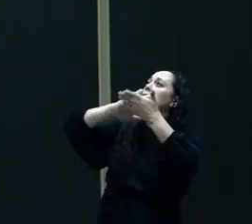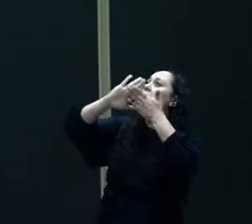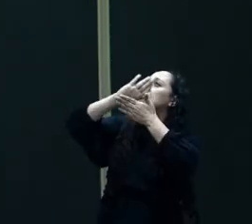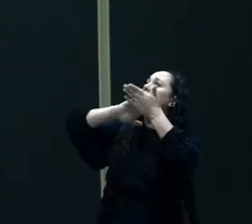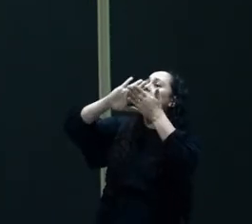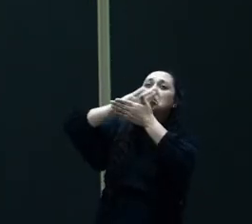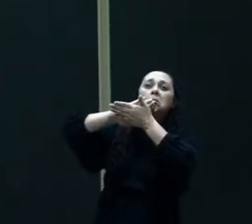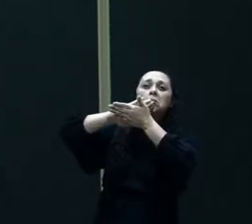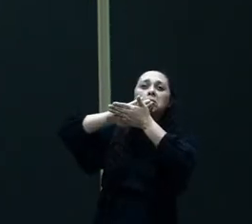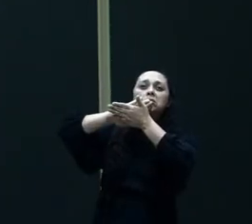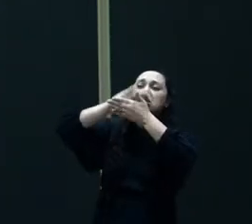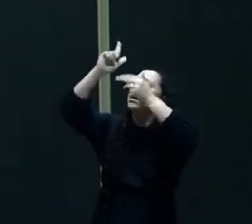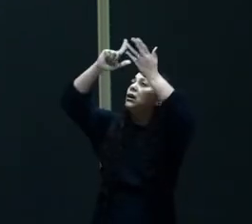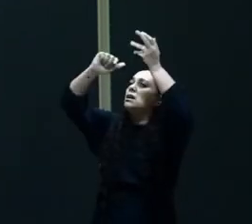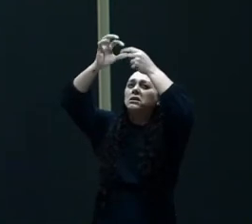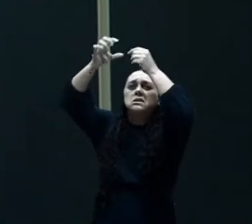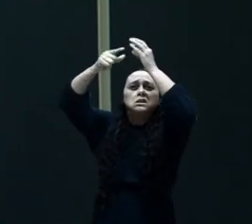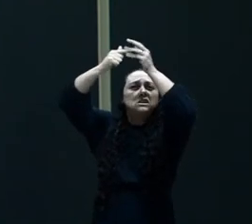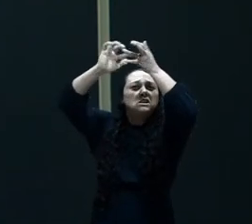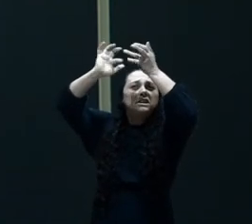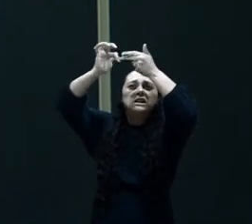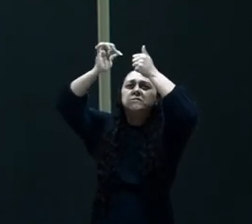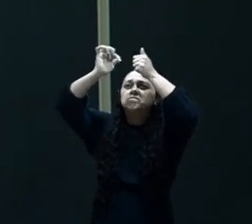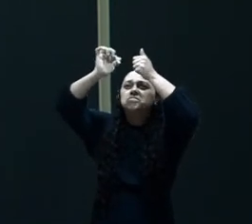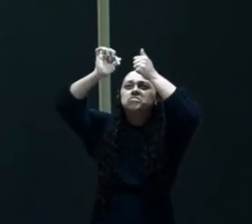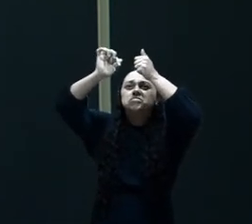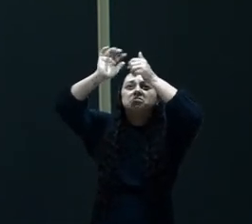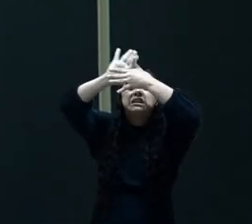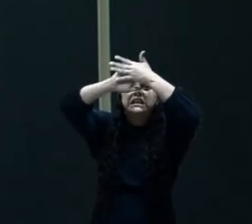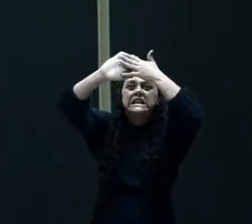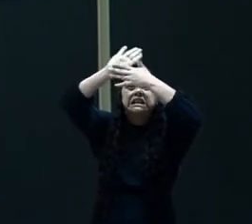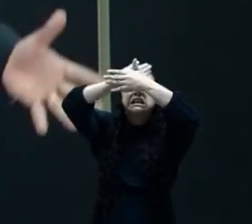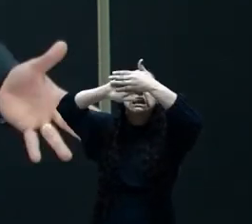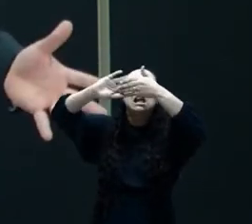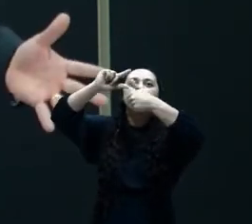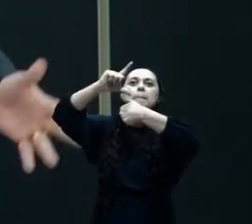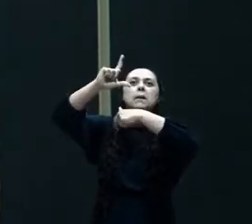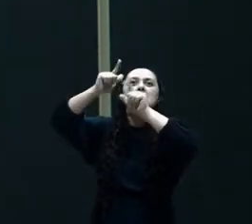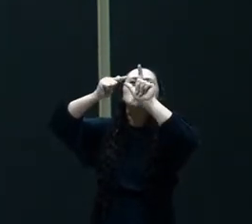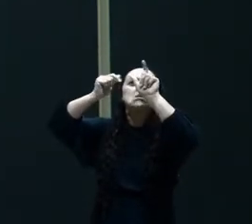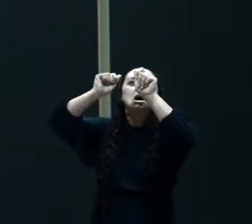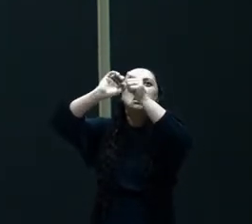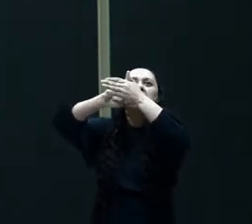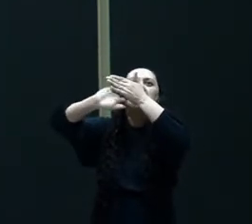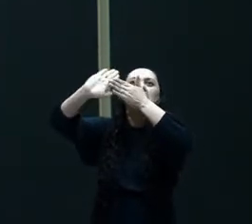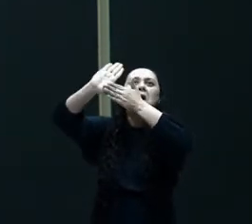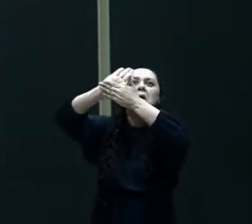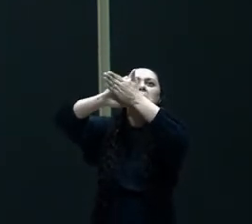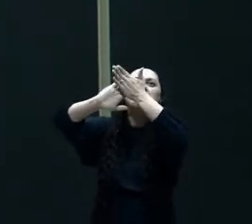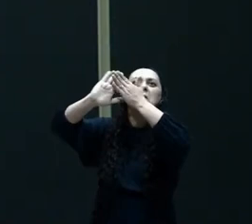sol não vê estrela não V céu é só água caindo acabou